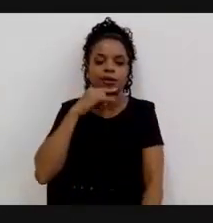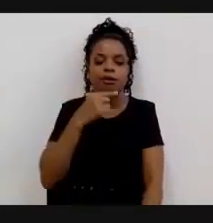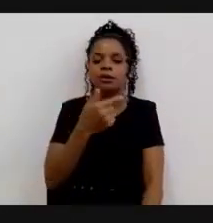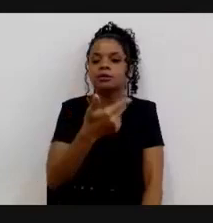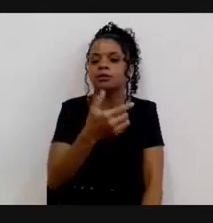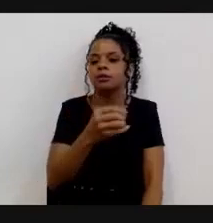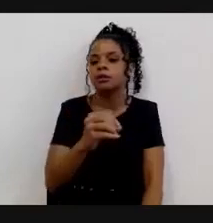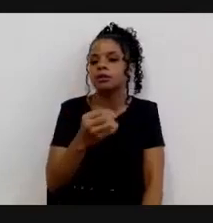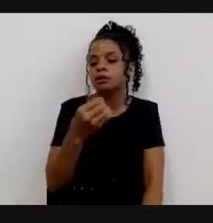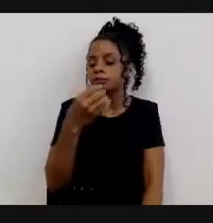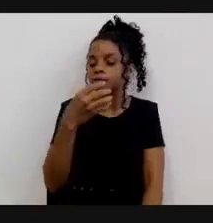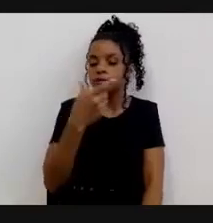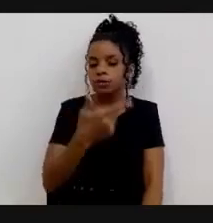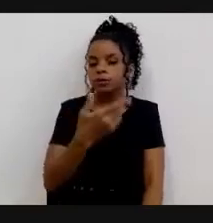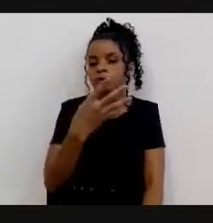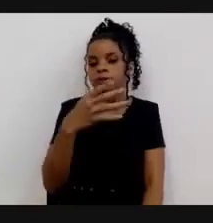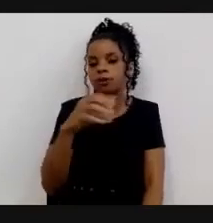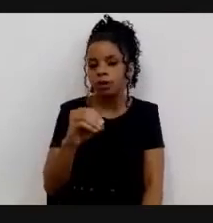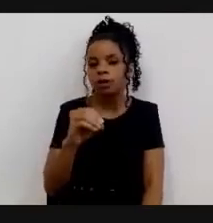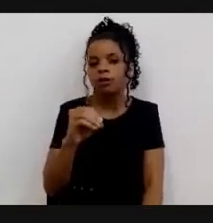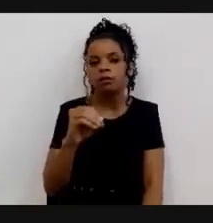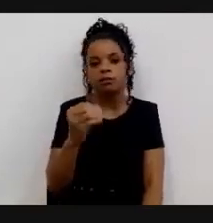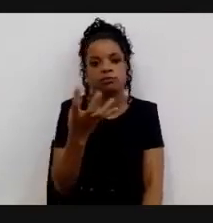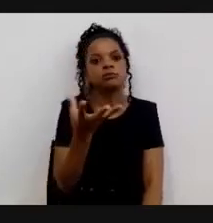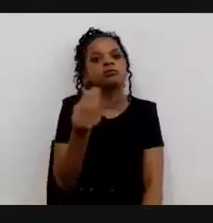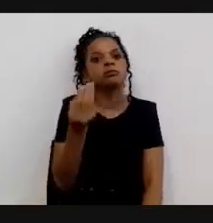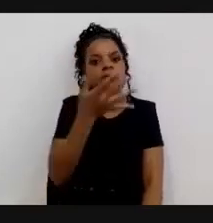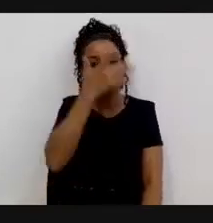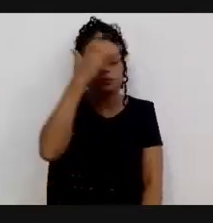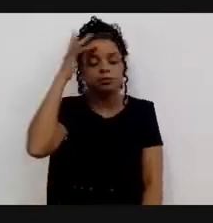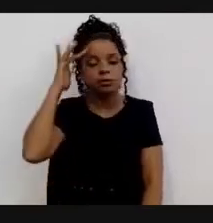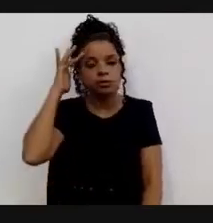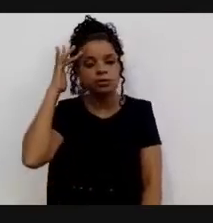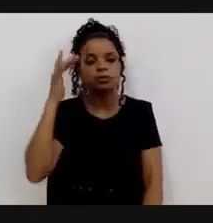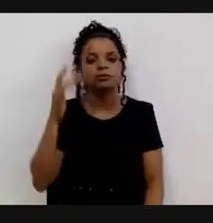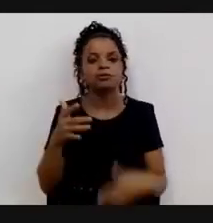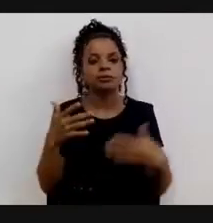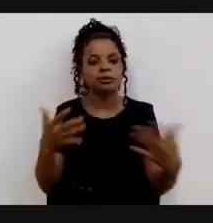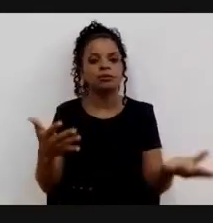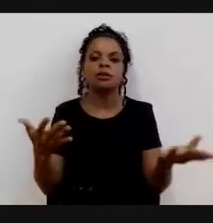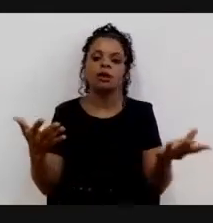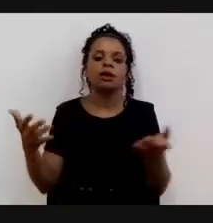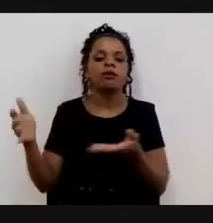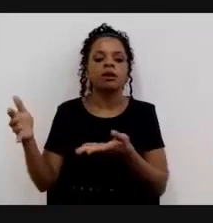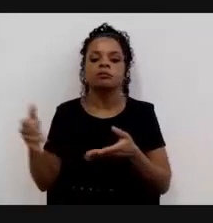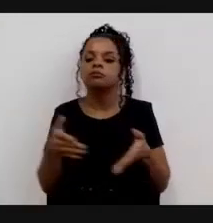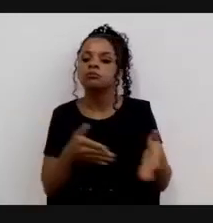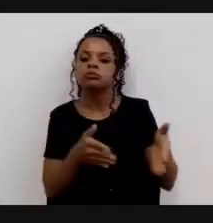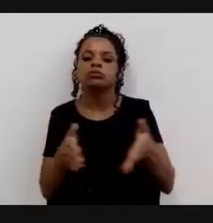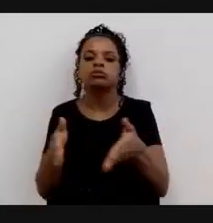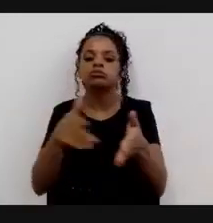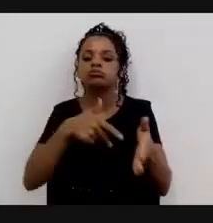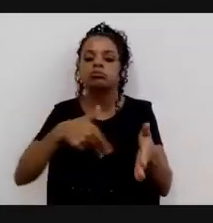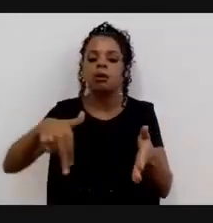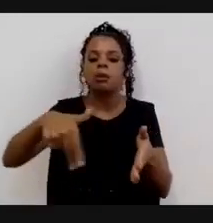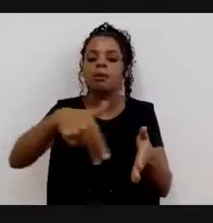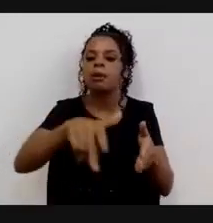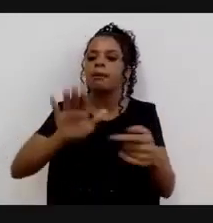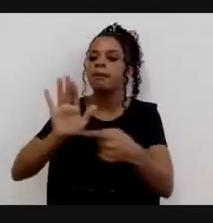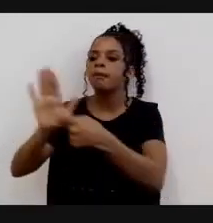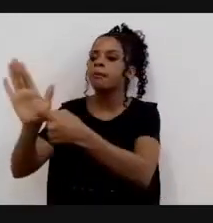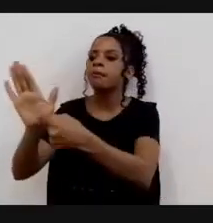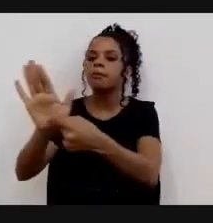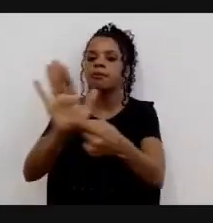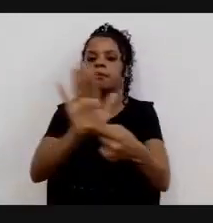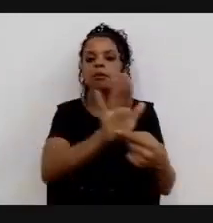contando com os vereadores, né? Então, é muita gente, é muita gente. Daí a gente vai percorrendo toda a estrutura da Câmara Municipal e mostrando o que é cada coisa, o que é